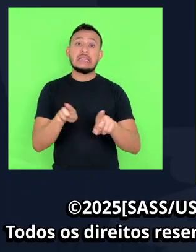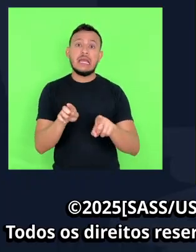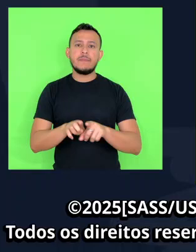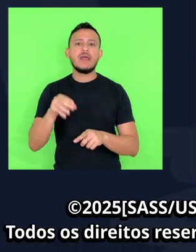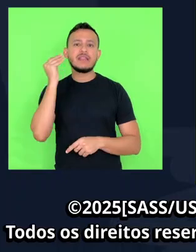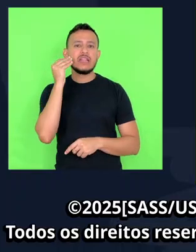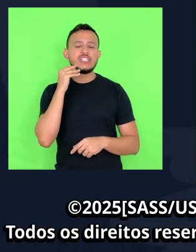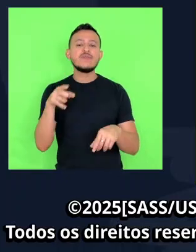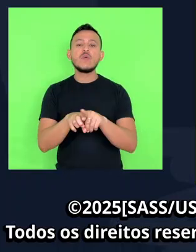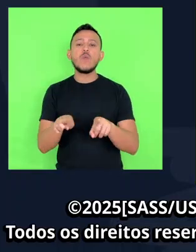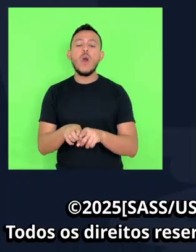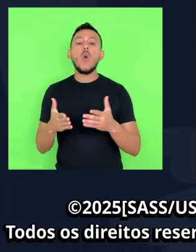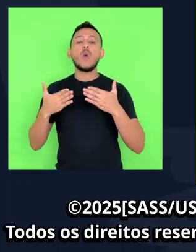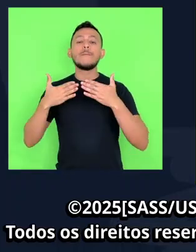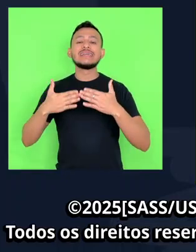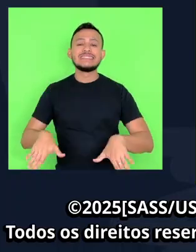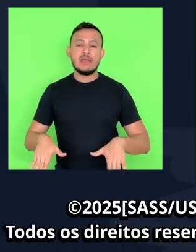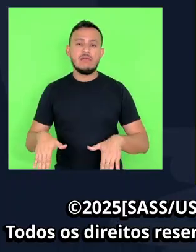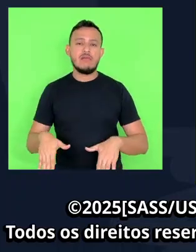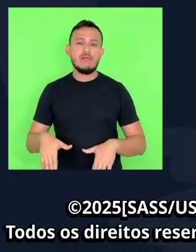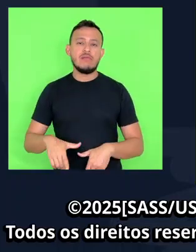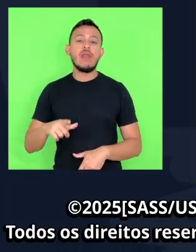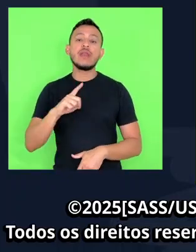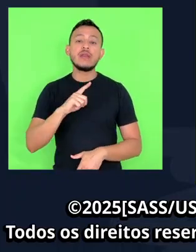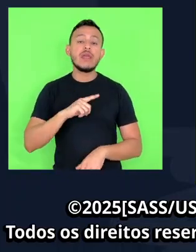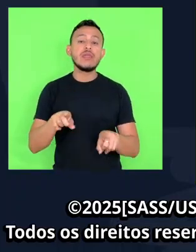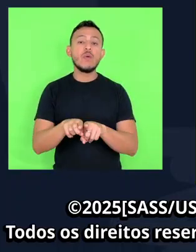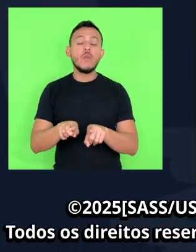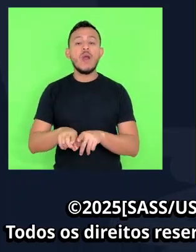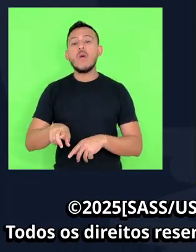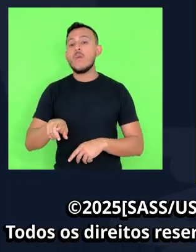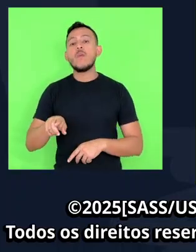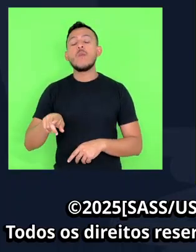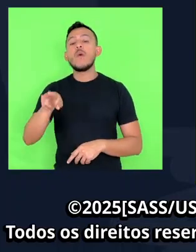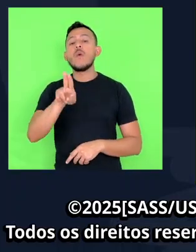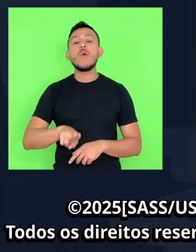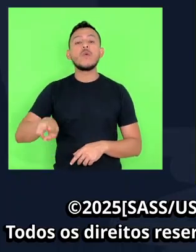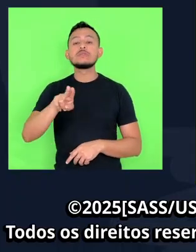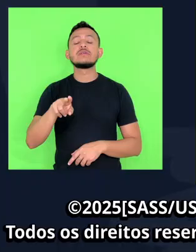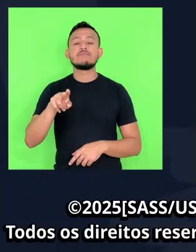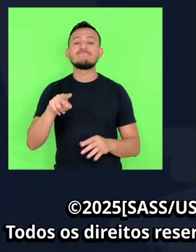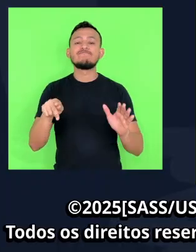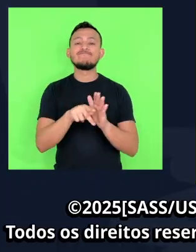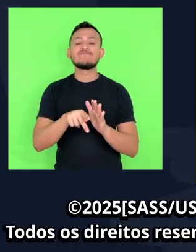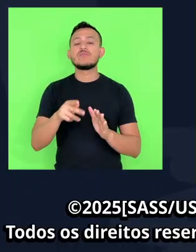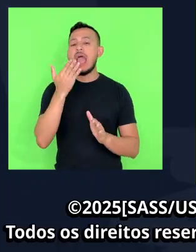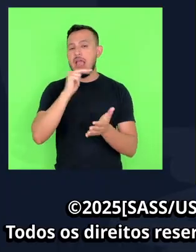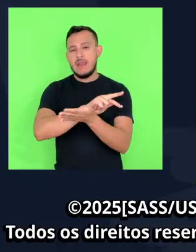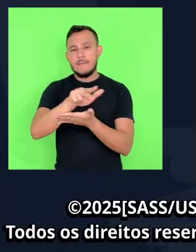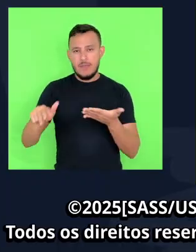de compensar, então, havendo um superconsumo de alimentos.